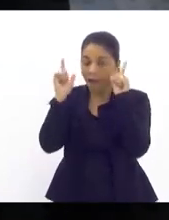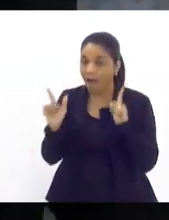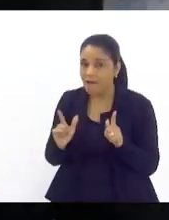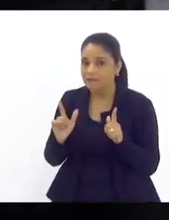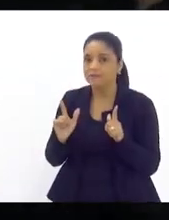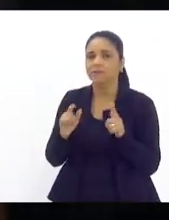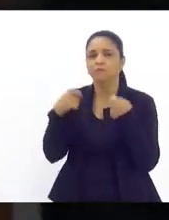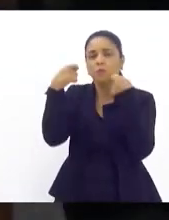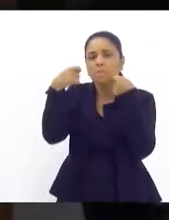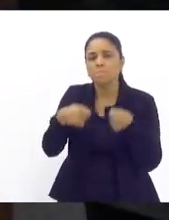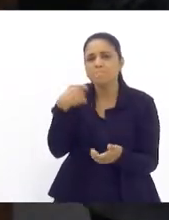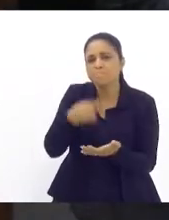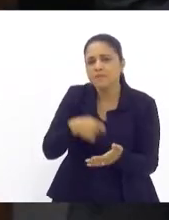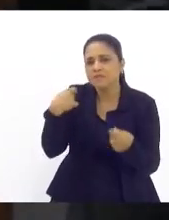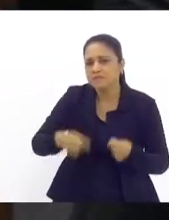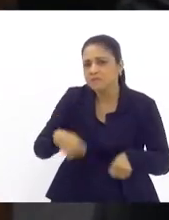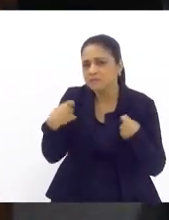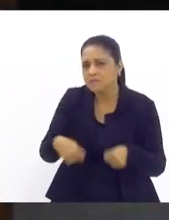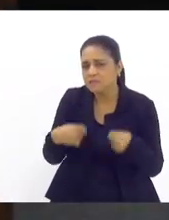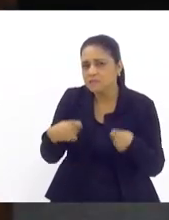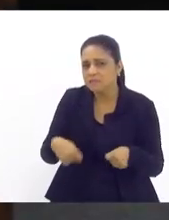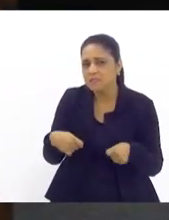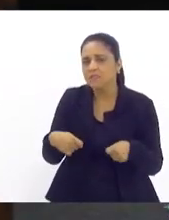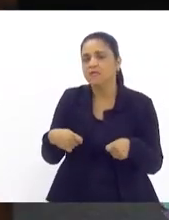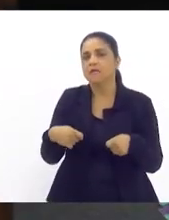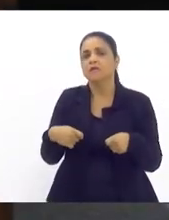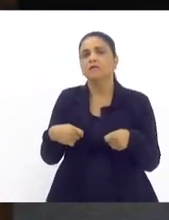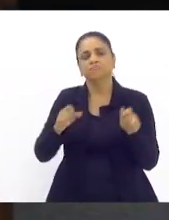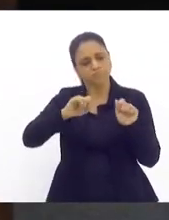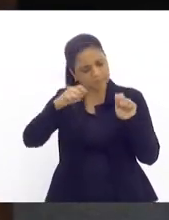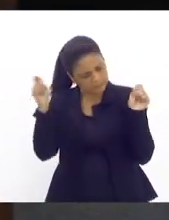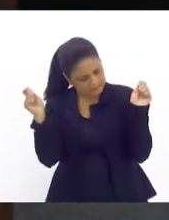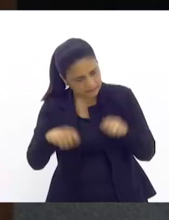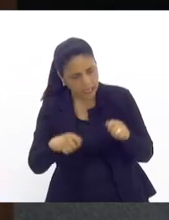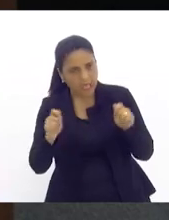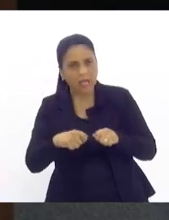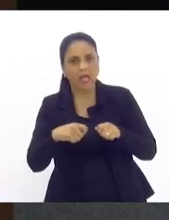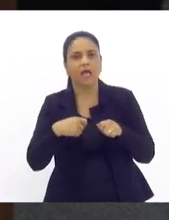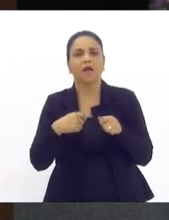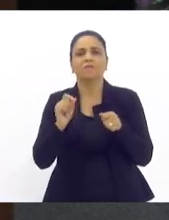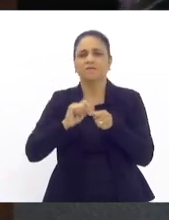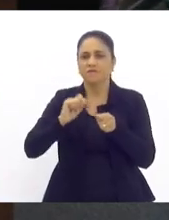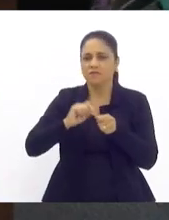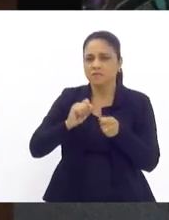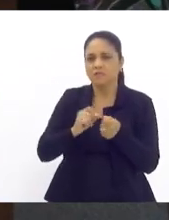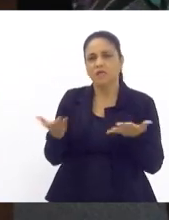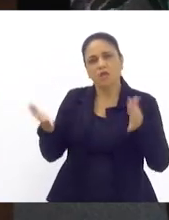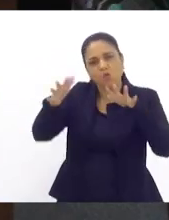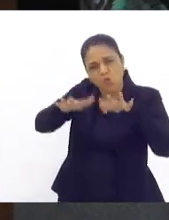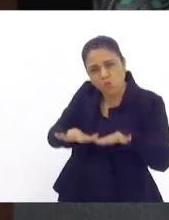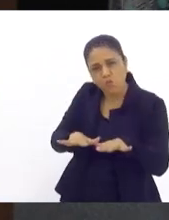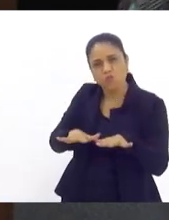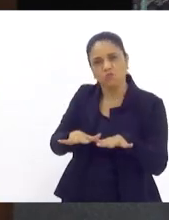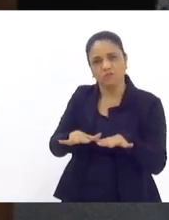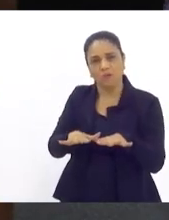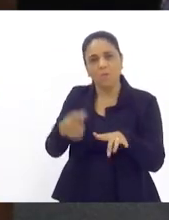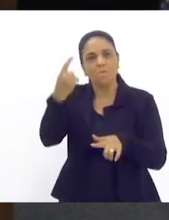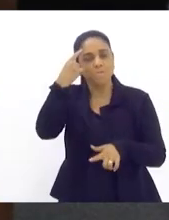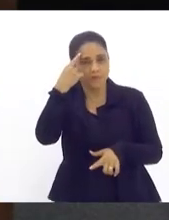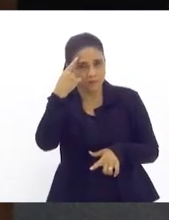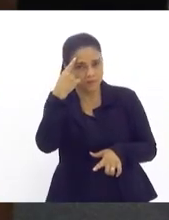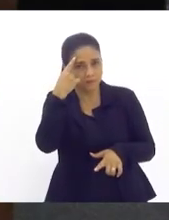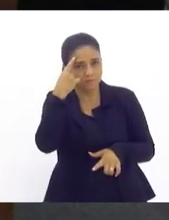que necessita e o que é possível fazer quando a gente pensa na inclusão, e dizer que conheci